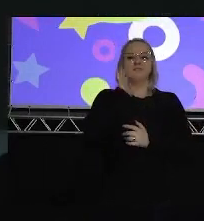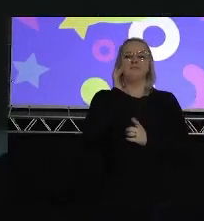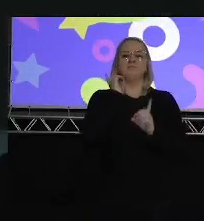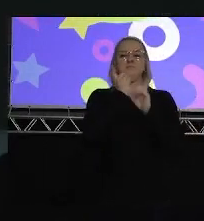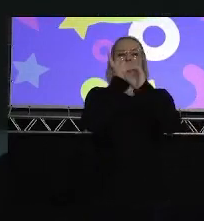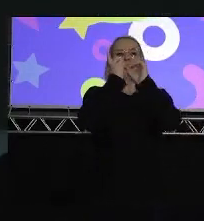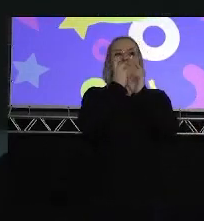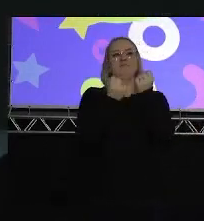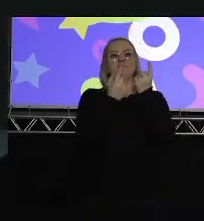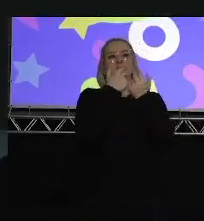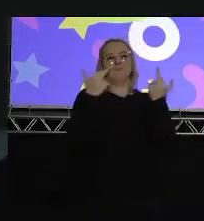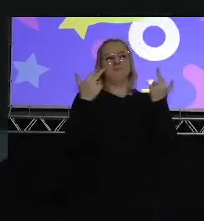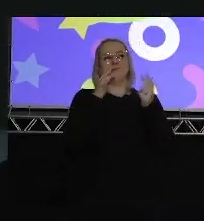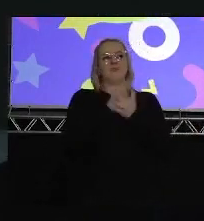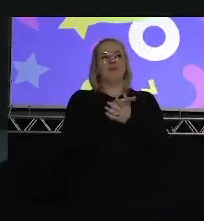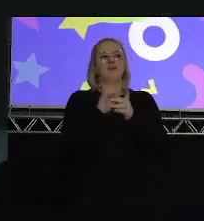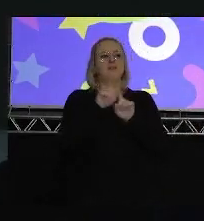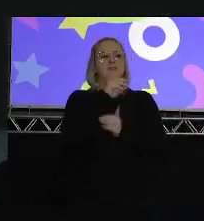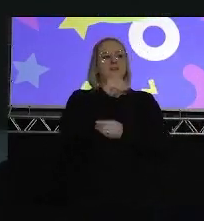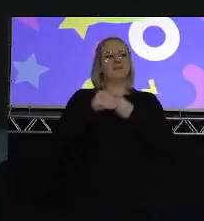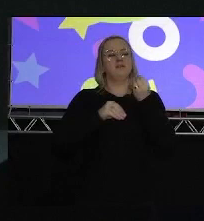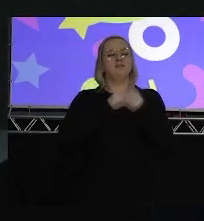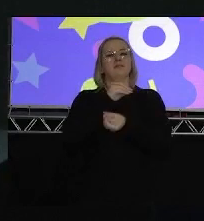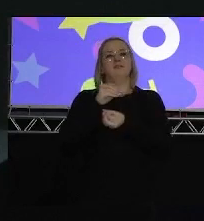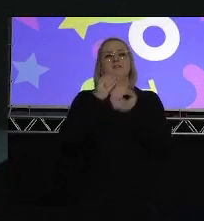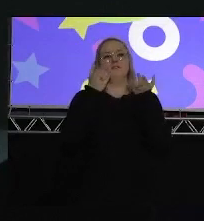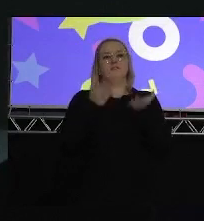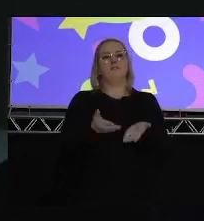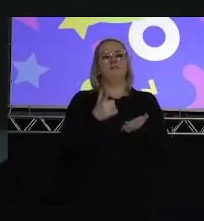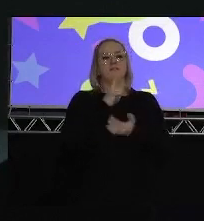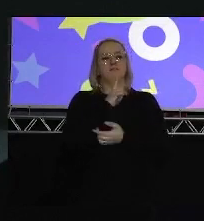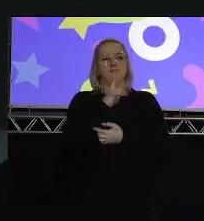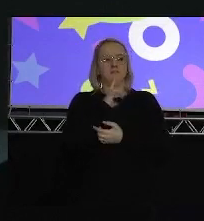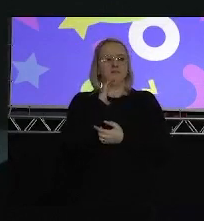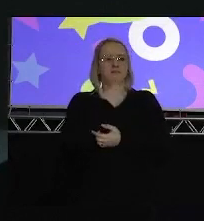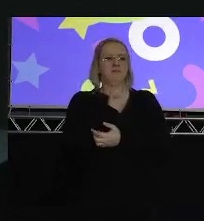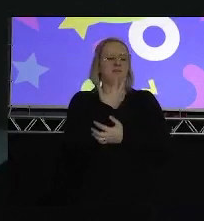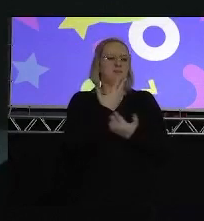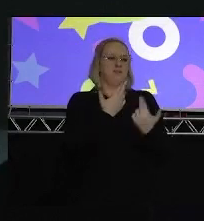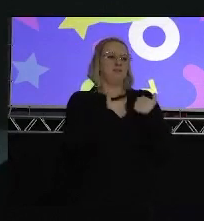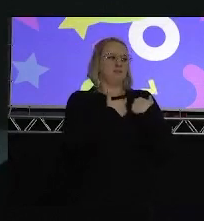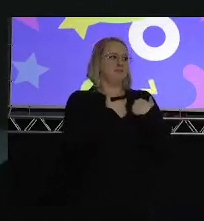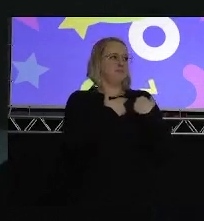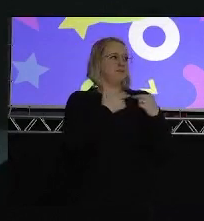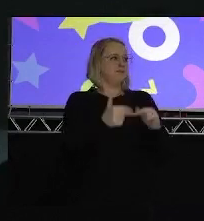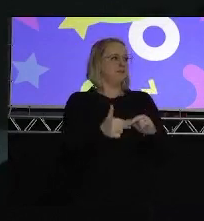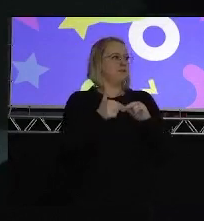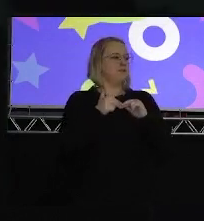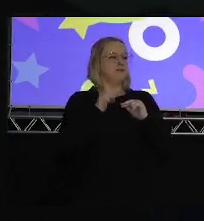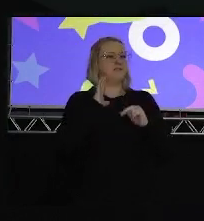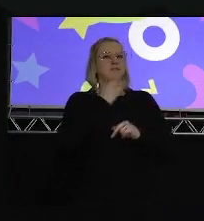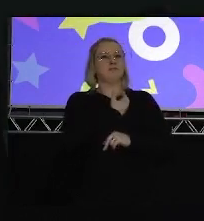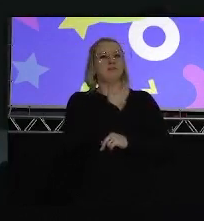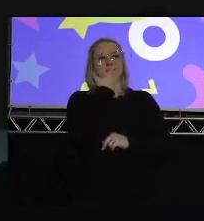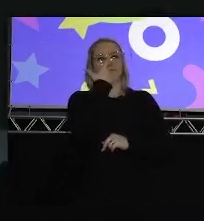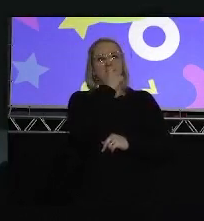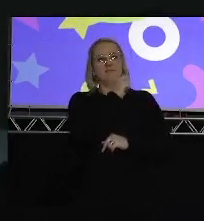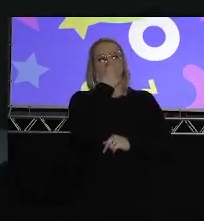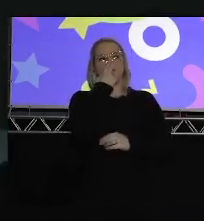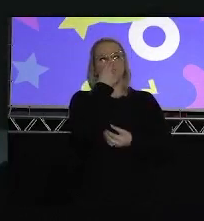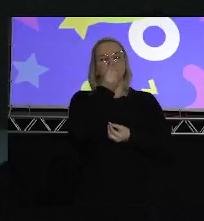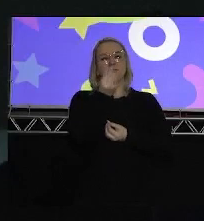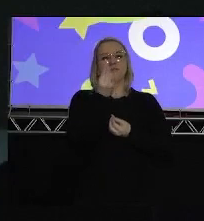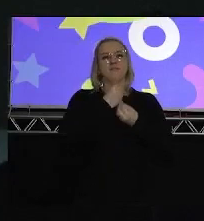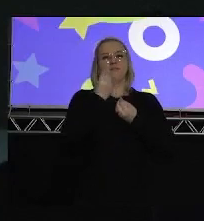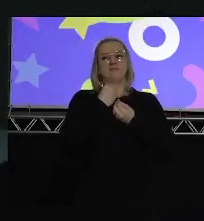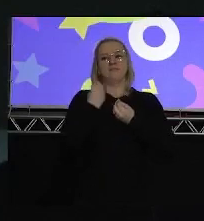isso em torno da condição atual que a gente tinha na nossa mão. E aí a gente conseguiu engajar ainda mais as pessoas na